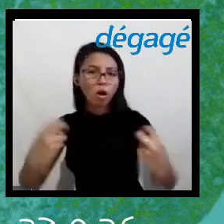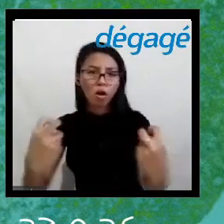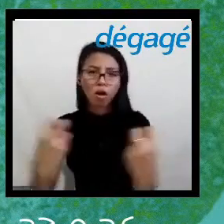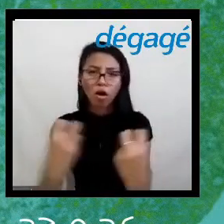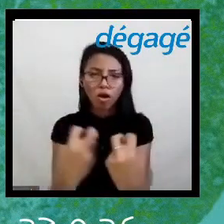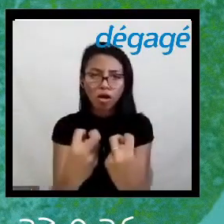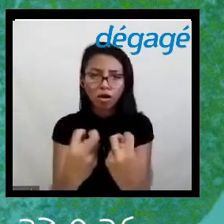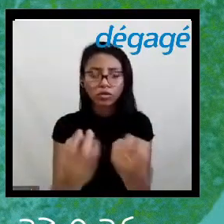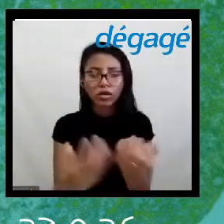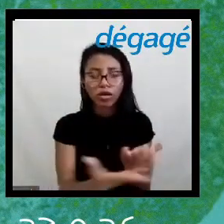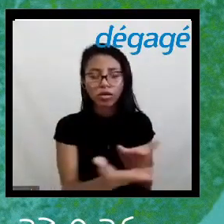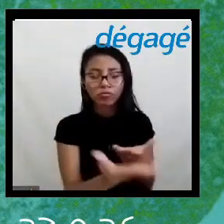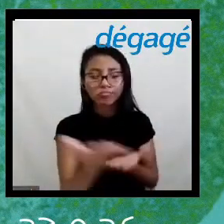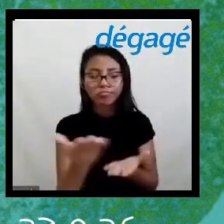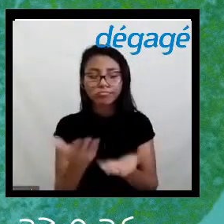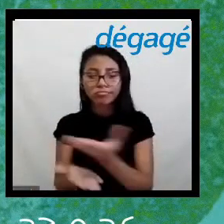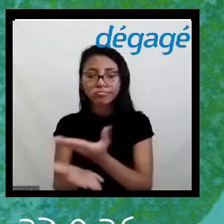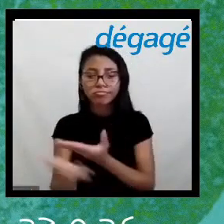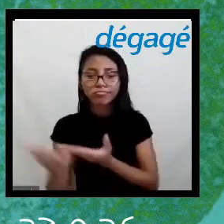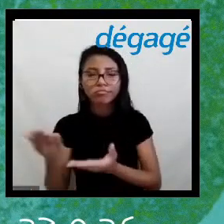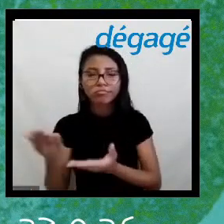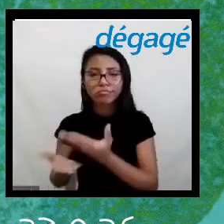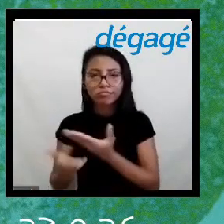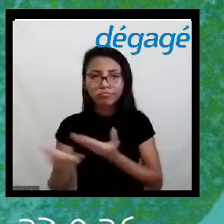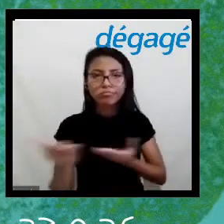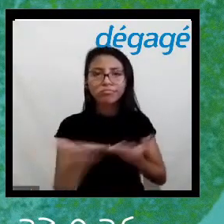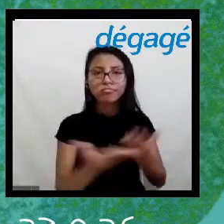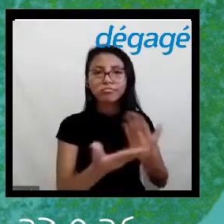só aumentando um pouco o ventilador aqui, ficou um pouco quente,